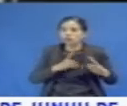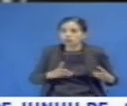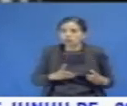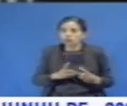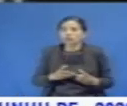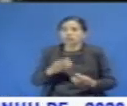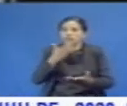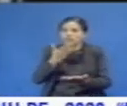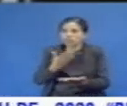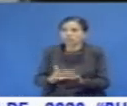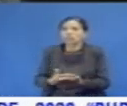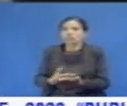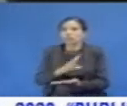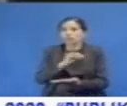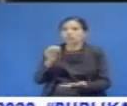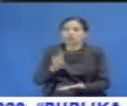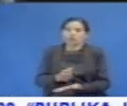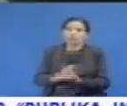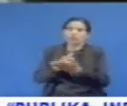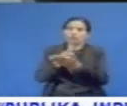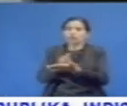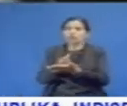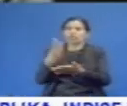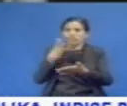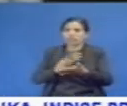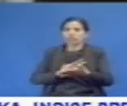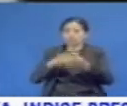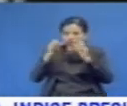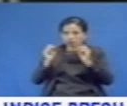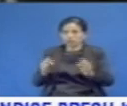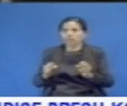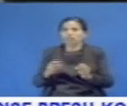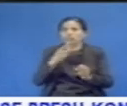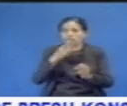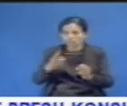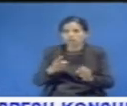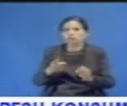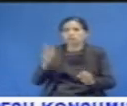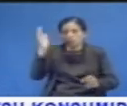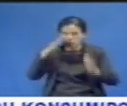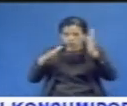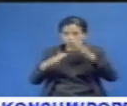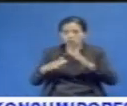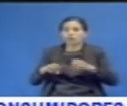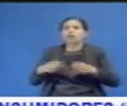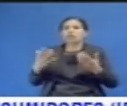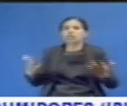Caridame, Budi e Debele, Atamba, Promemane, Bahira